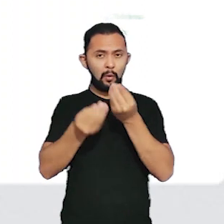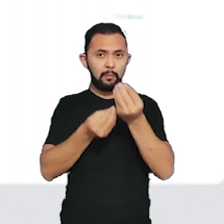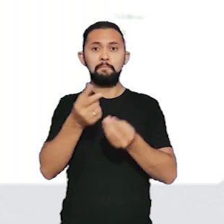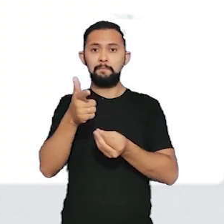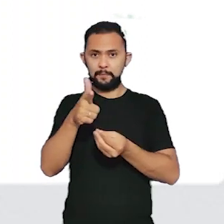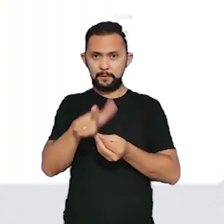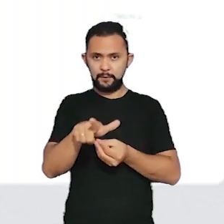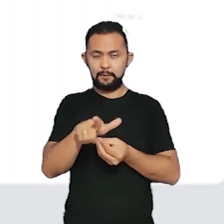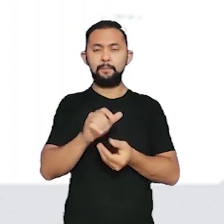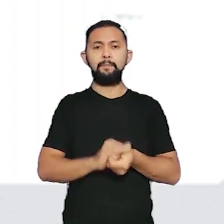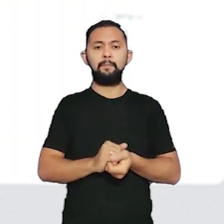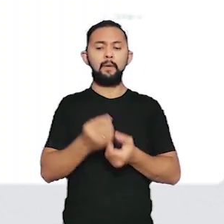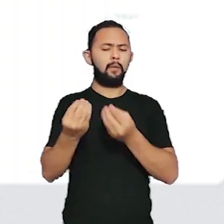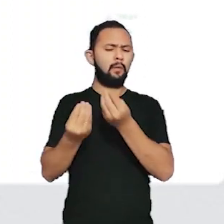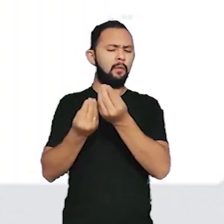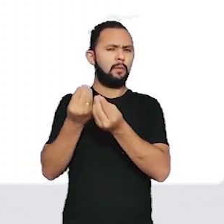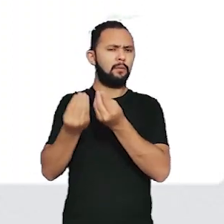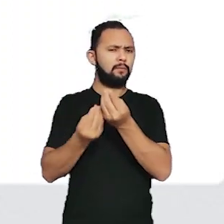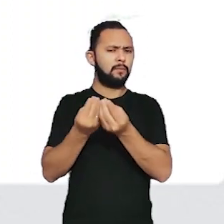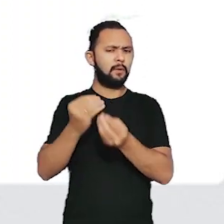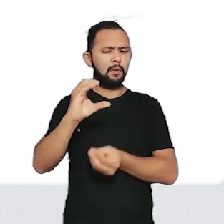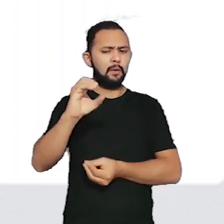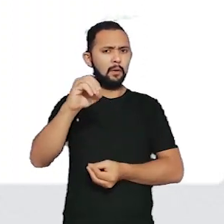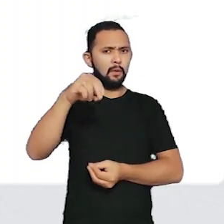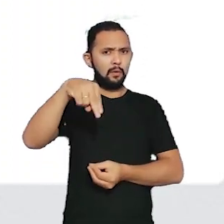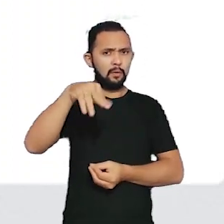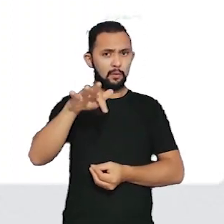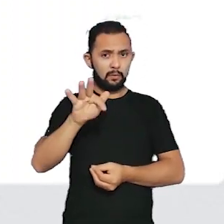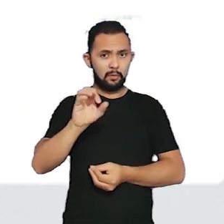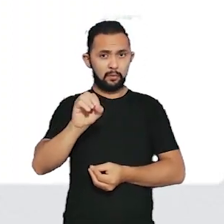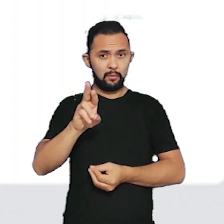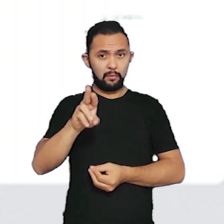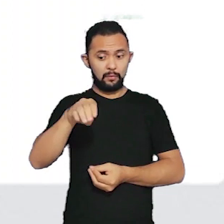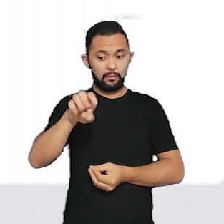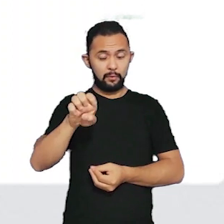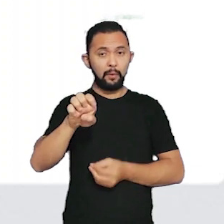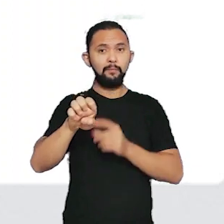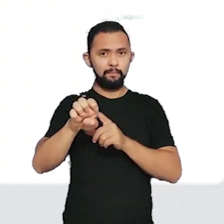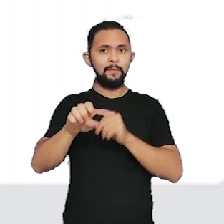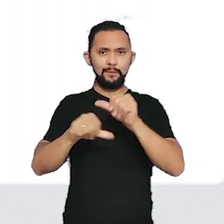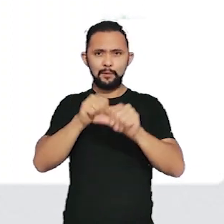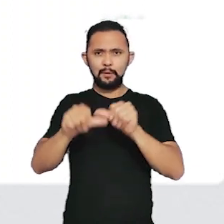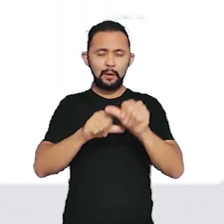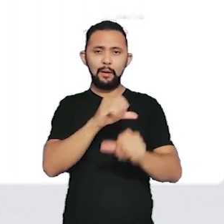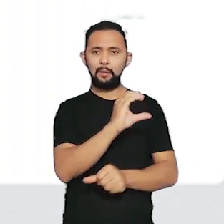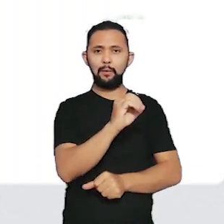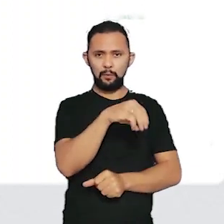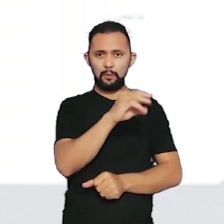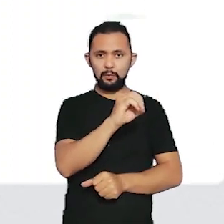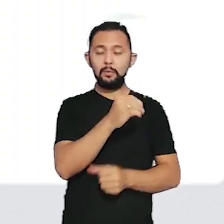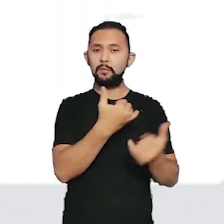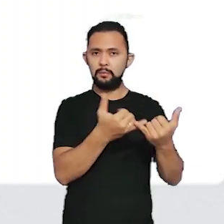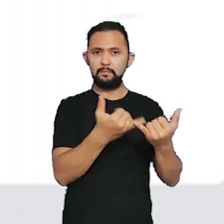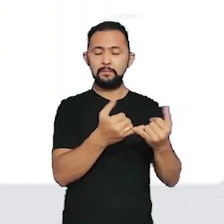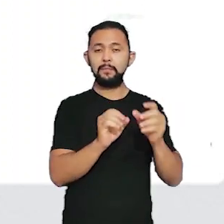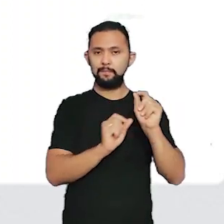os mais dotados, né? Conforme haviam conseguido. Então, esse como eu posso substituir pelo conforme. Então,